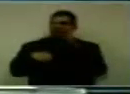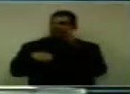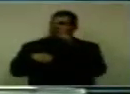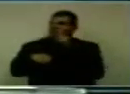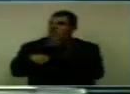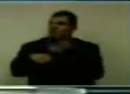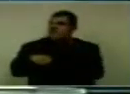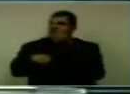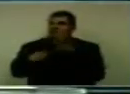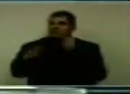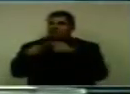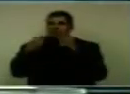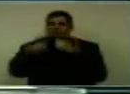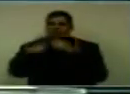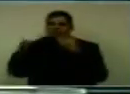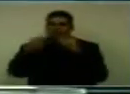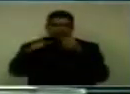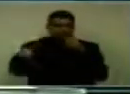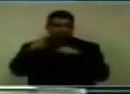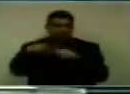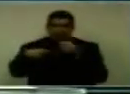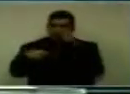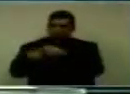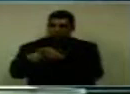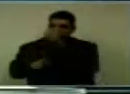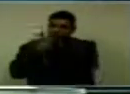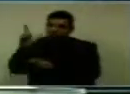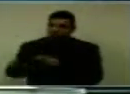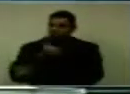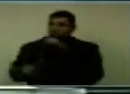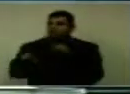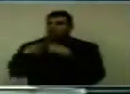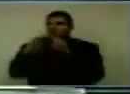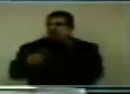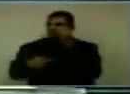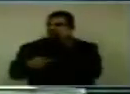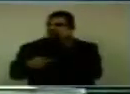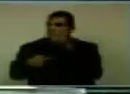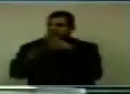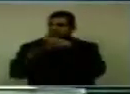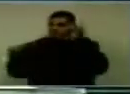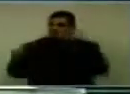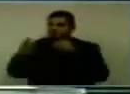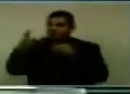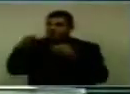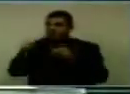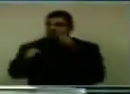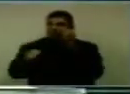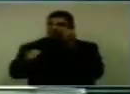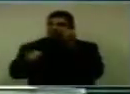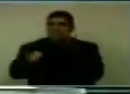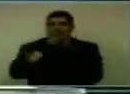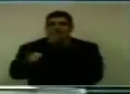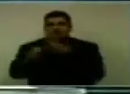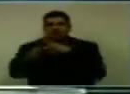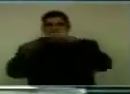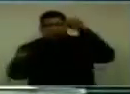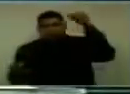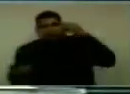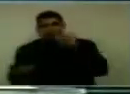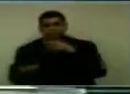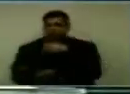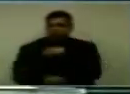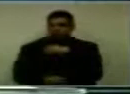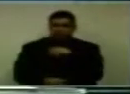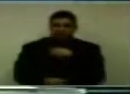vejo isso, apesar de discordar pontualmente, mas vejo espírito público e vejo esse espírito e